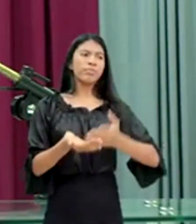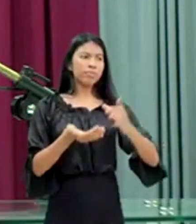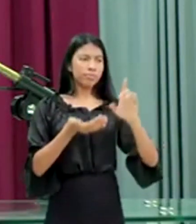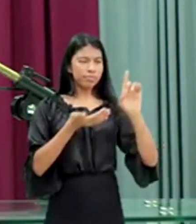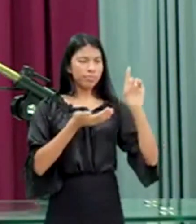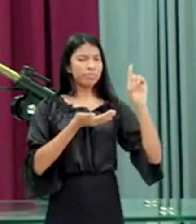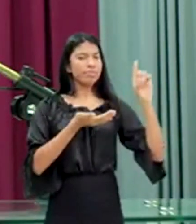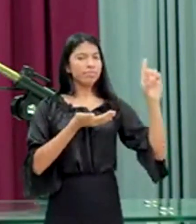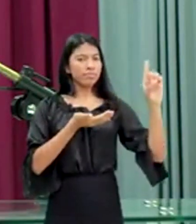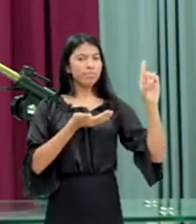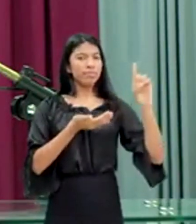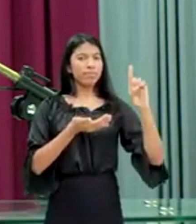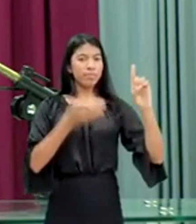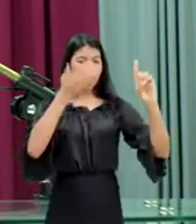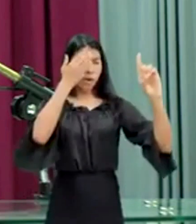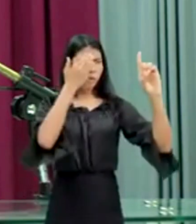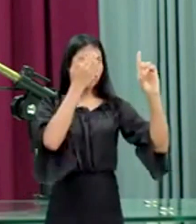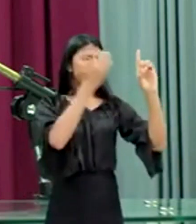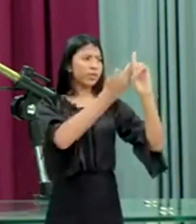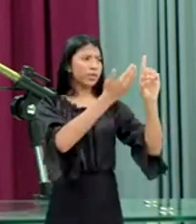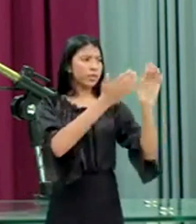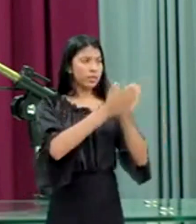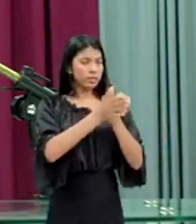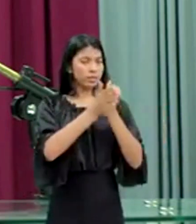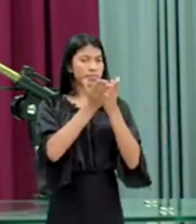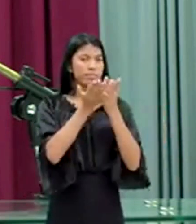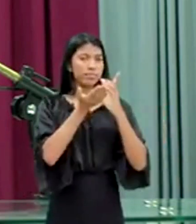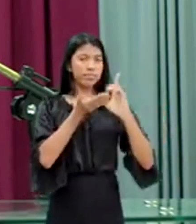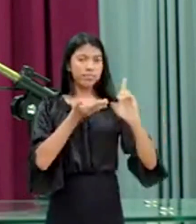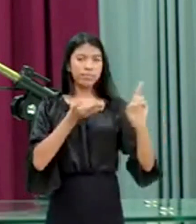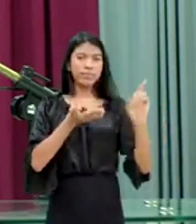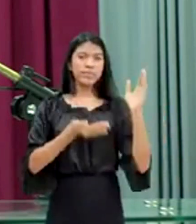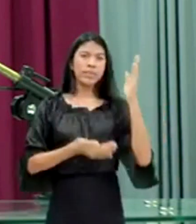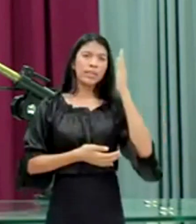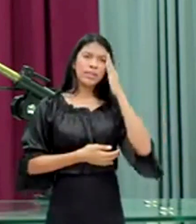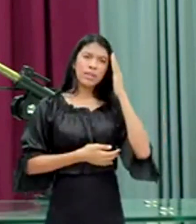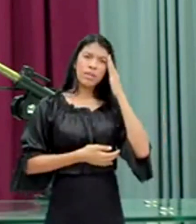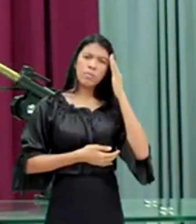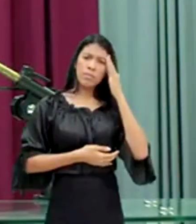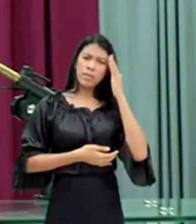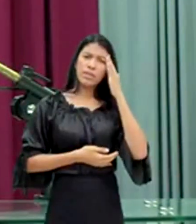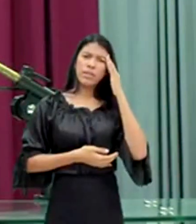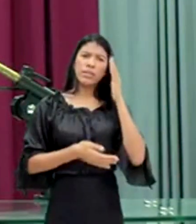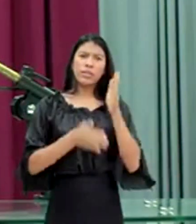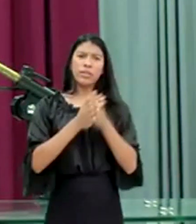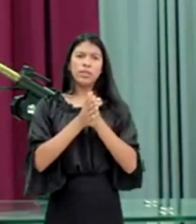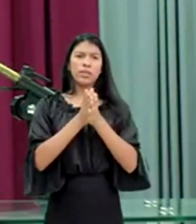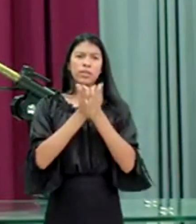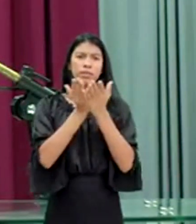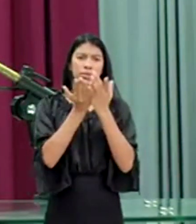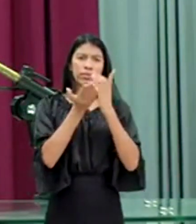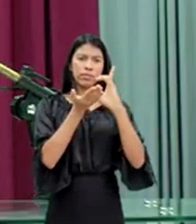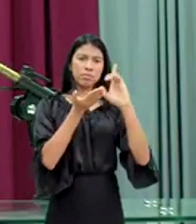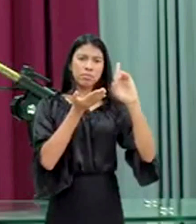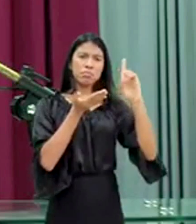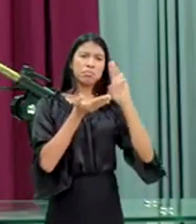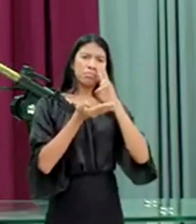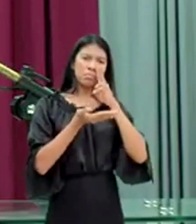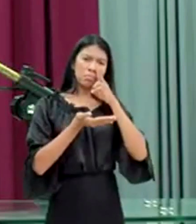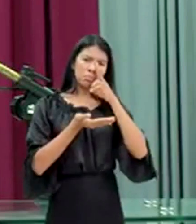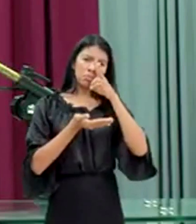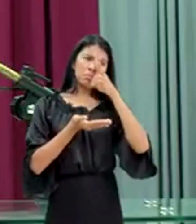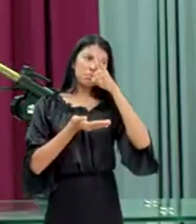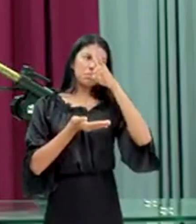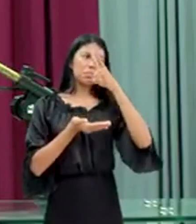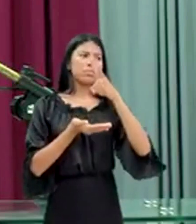Senhor, confiando em Sua palavra, sabendo que a Sua palavra é poder.